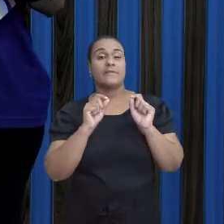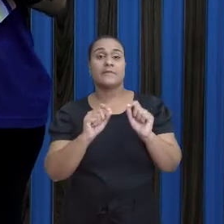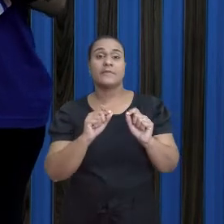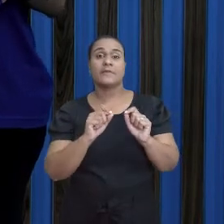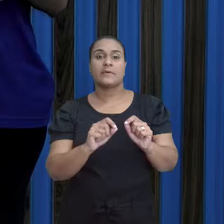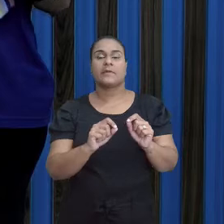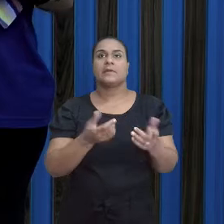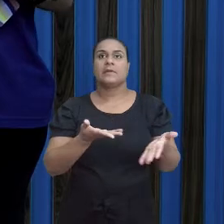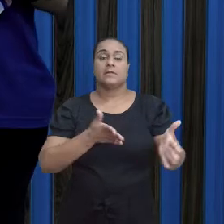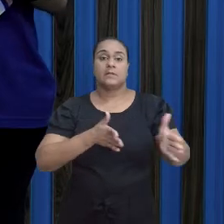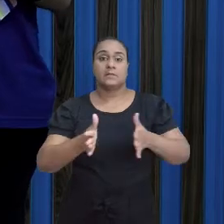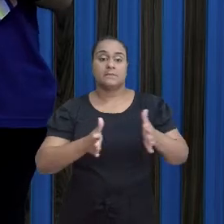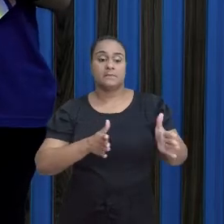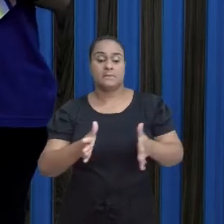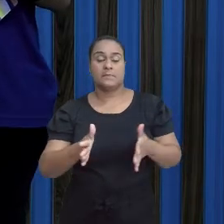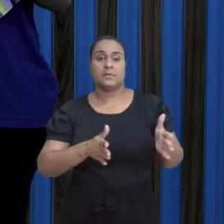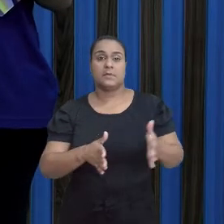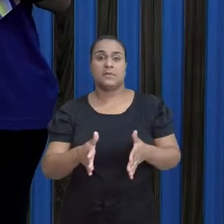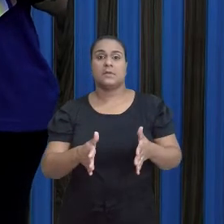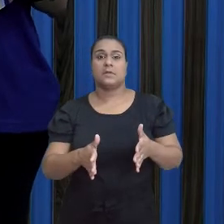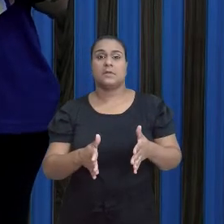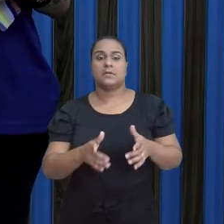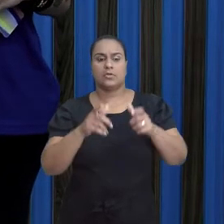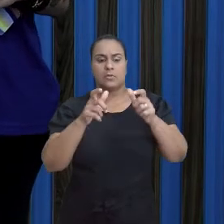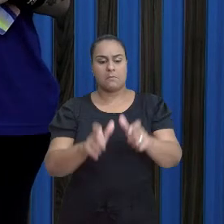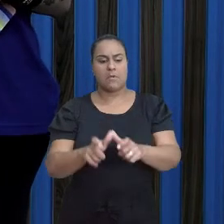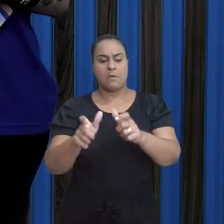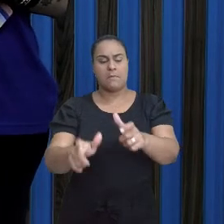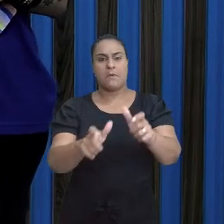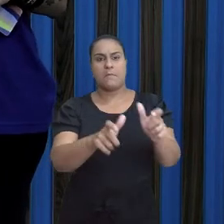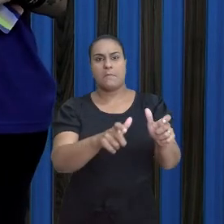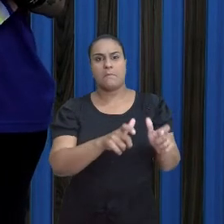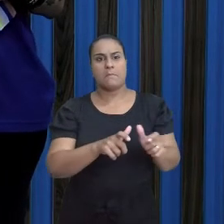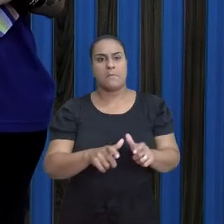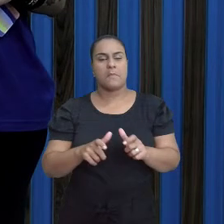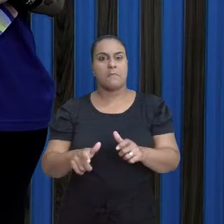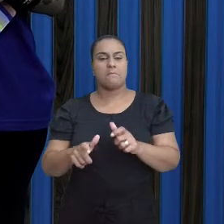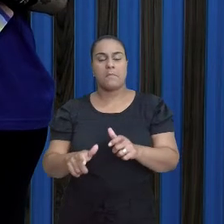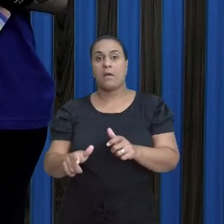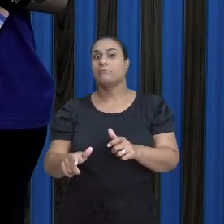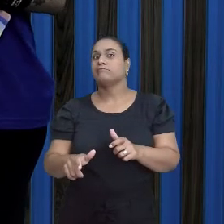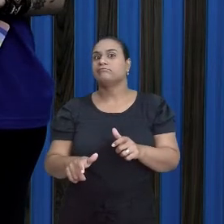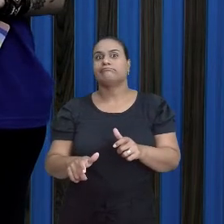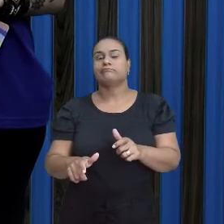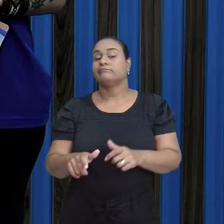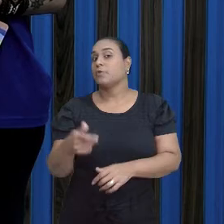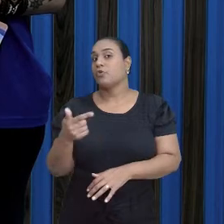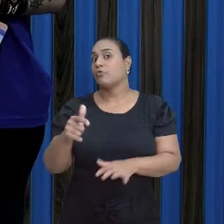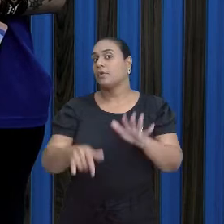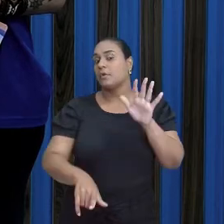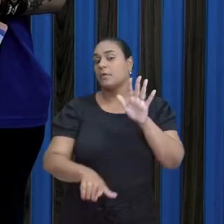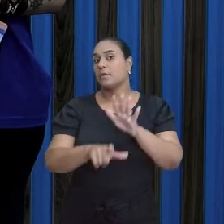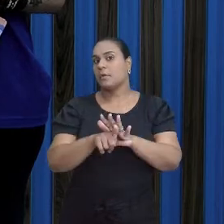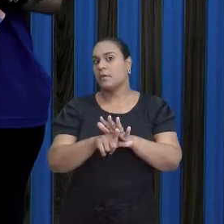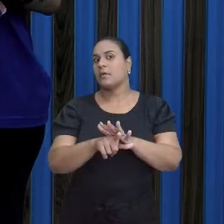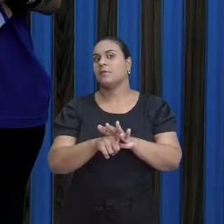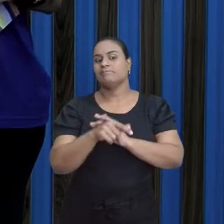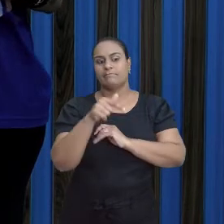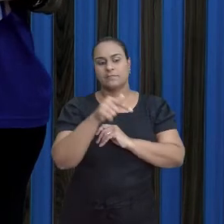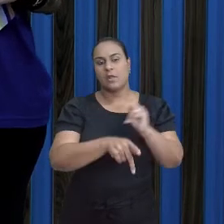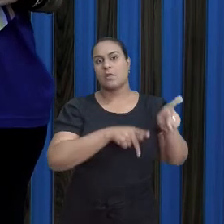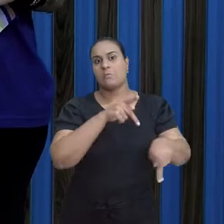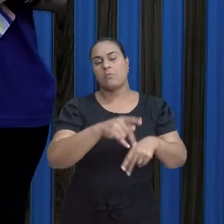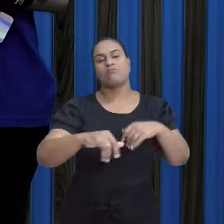nesses processos, né, de ocupação de terras ilegais, tudo isso afeta essas comunidades, porque